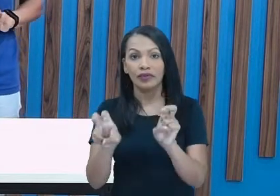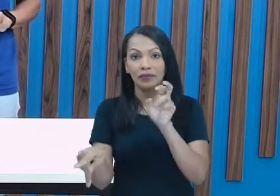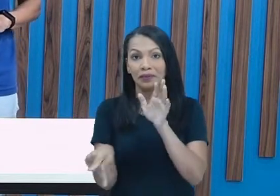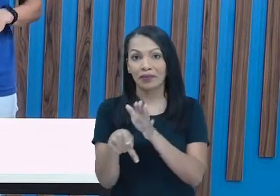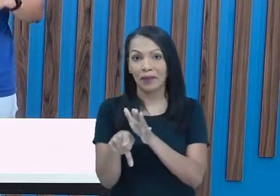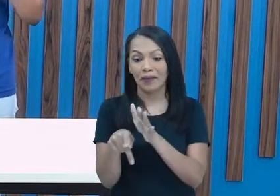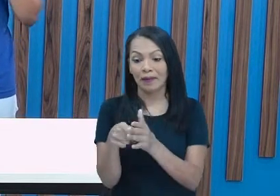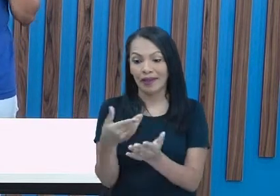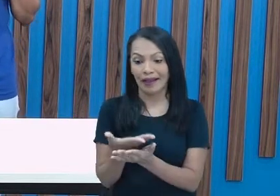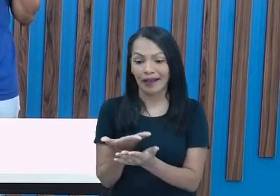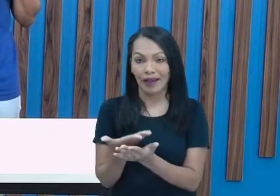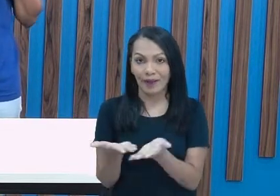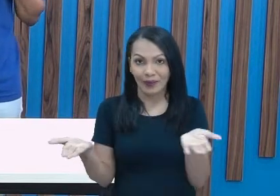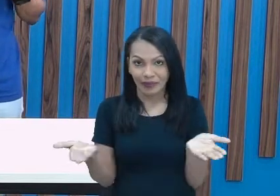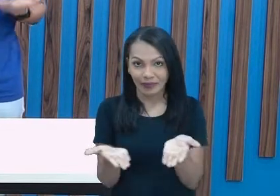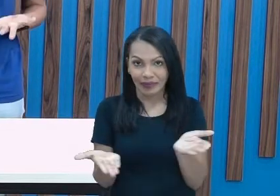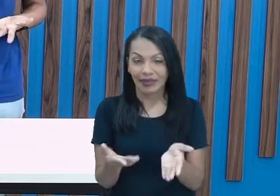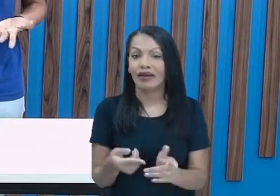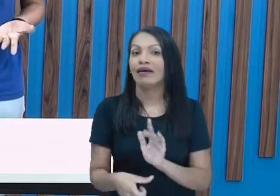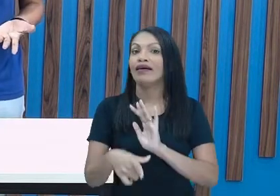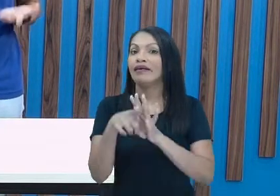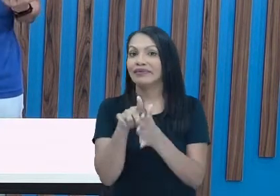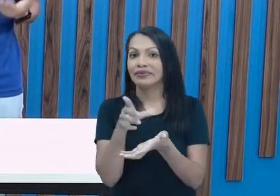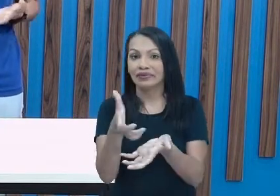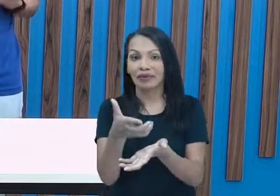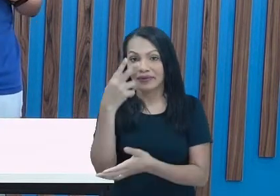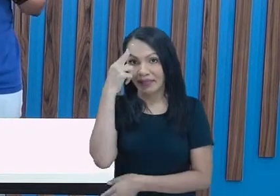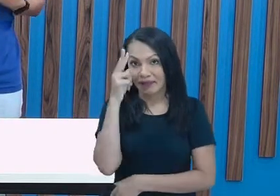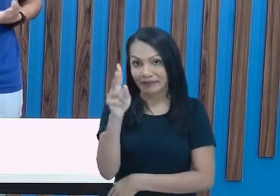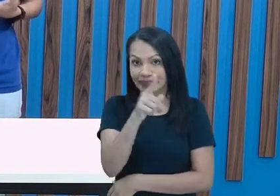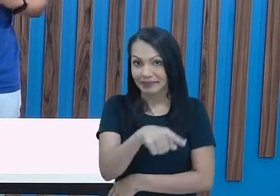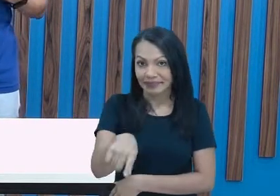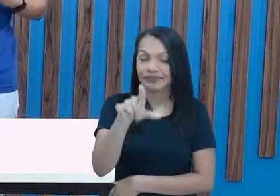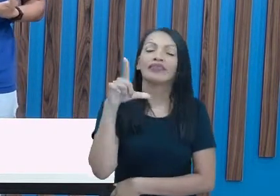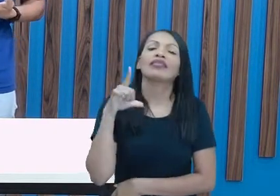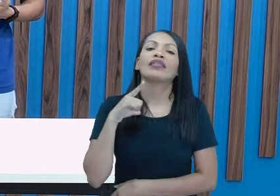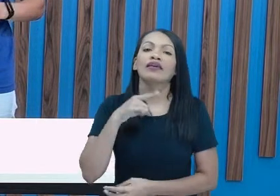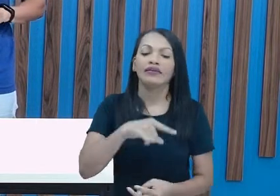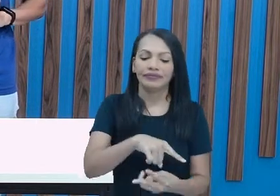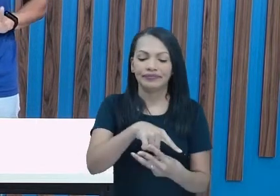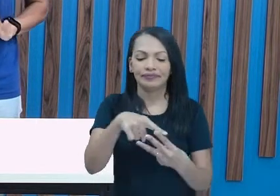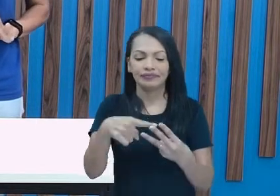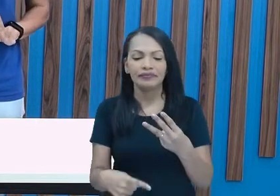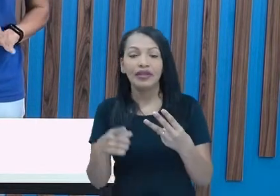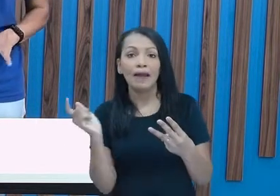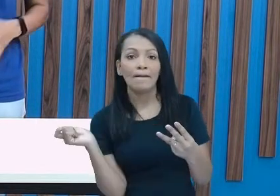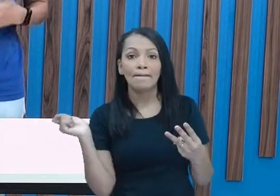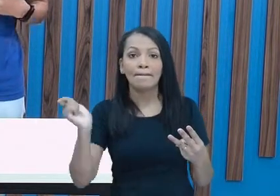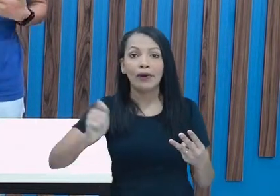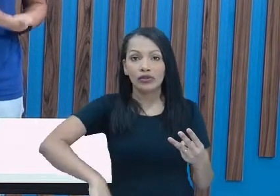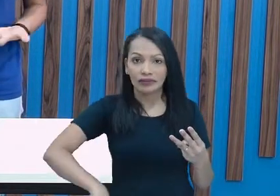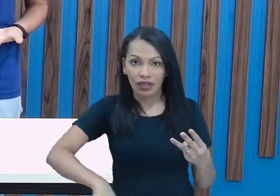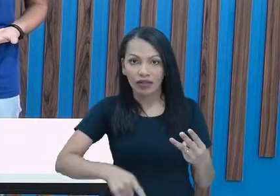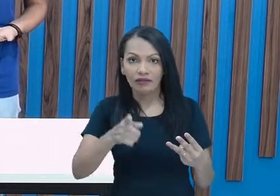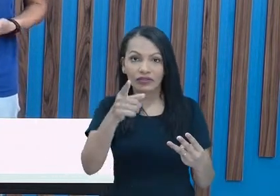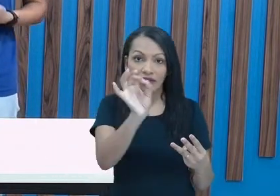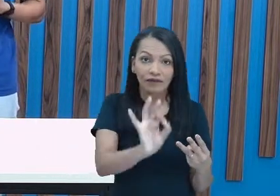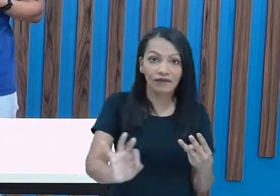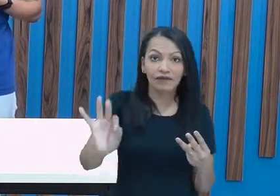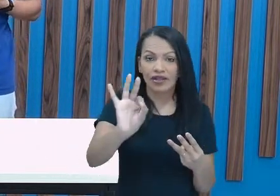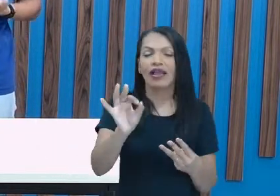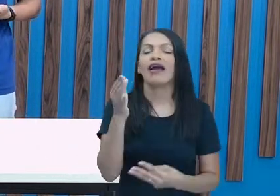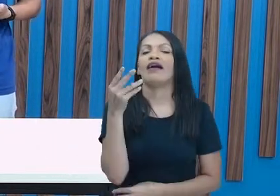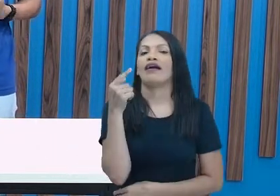de hoje. Mas antes eu quero lembrar a você que existem 3 maneiras de você assistir a essa aula.